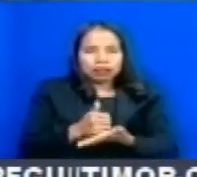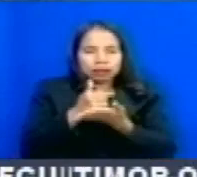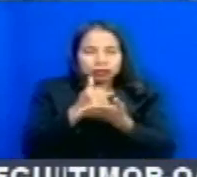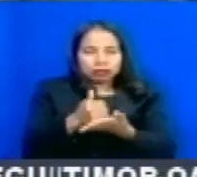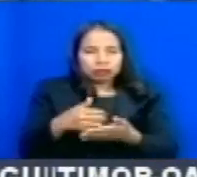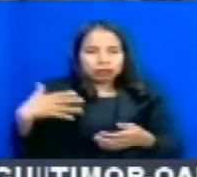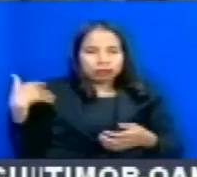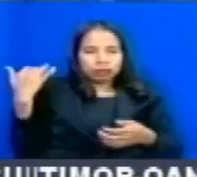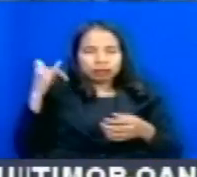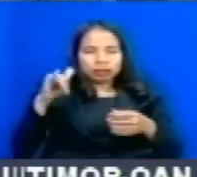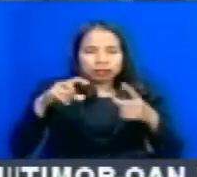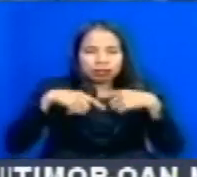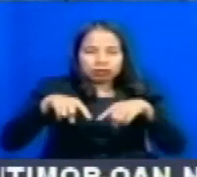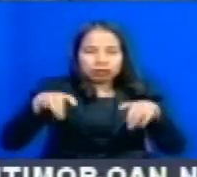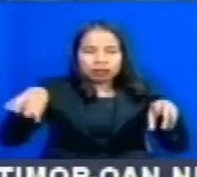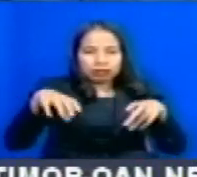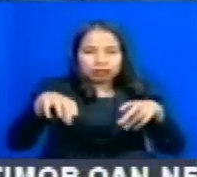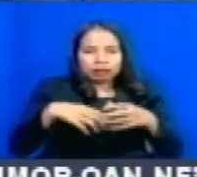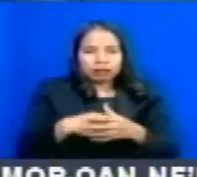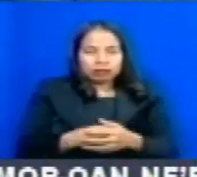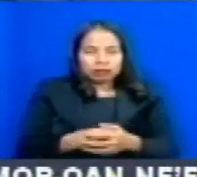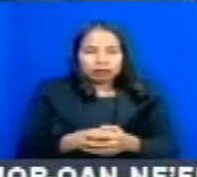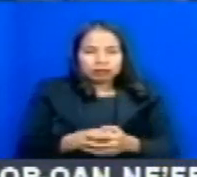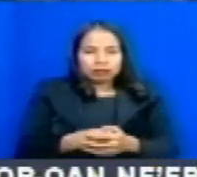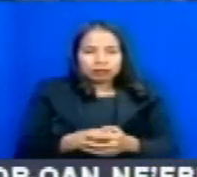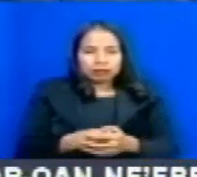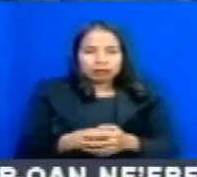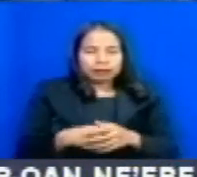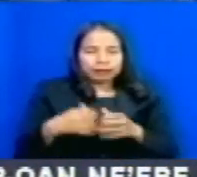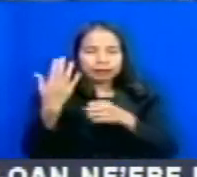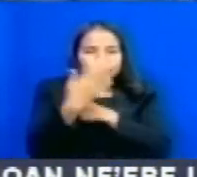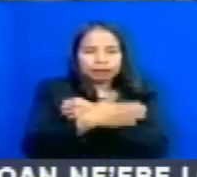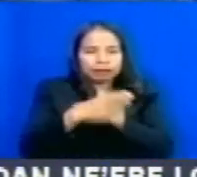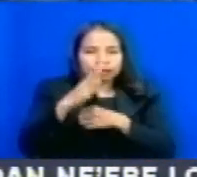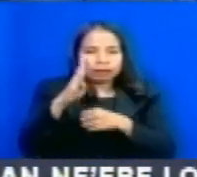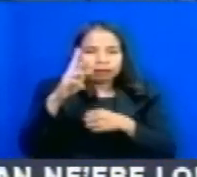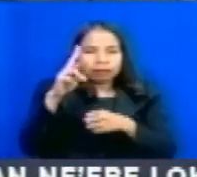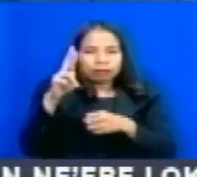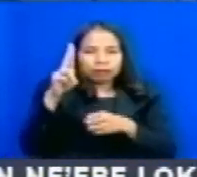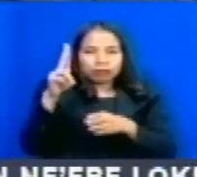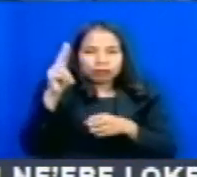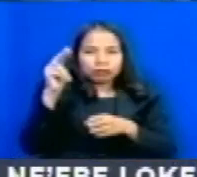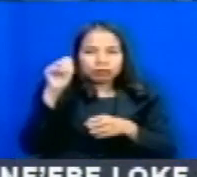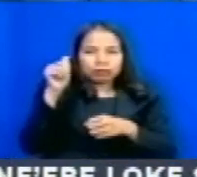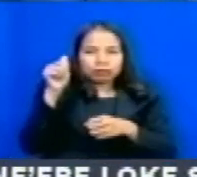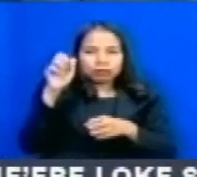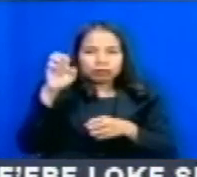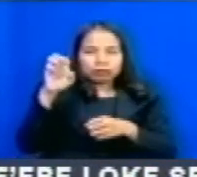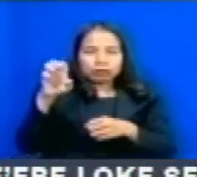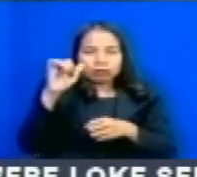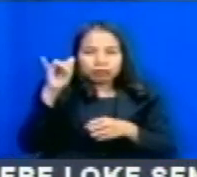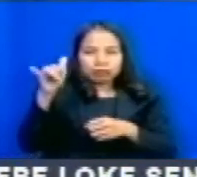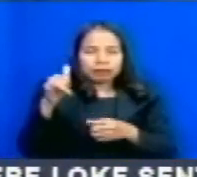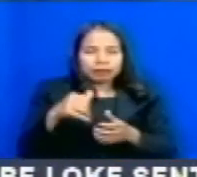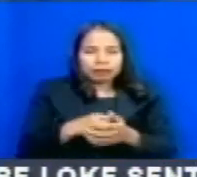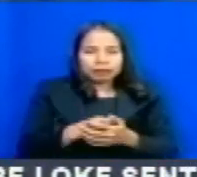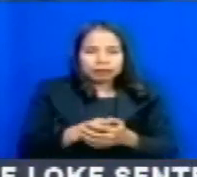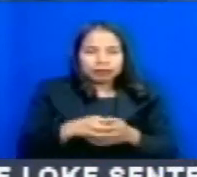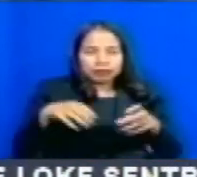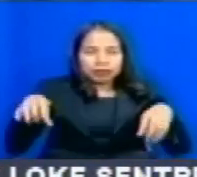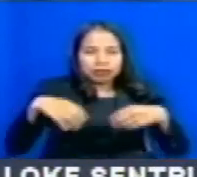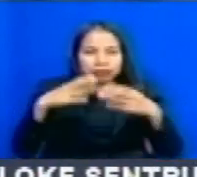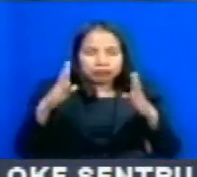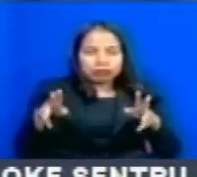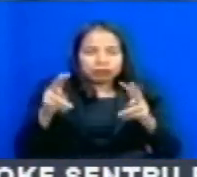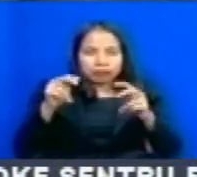sei hanse piloto at ba servisu iha Brunei Darussalam iha area ne be kita prefer li maka area hospitalidad ninian. Total trabalhador ne